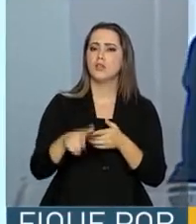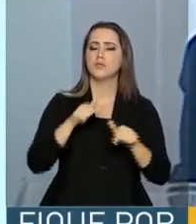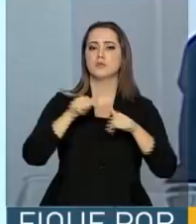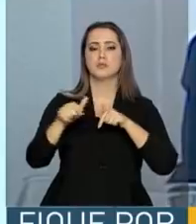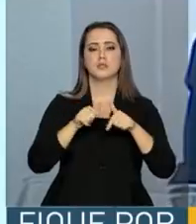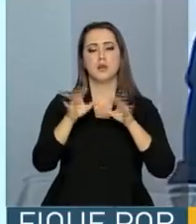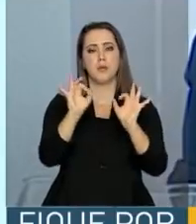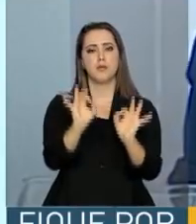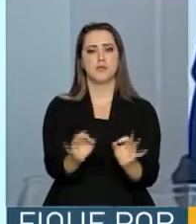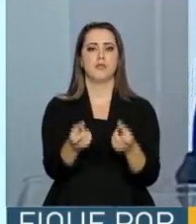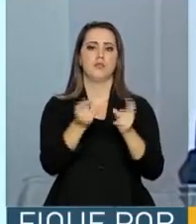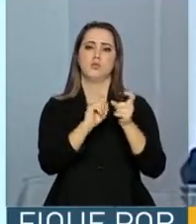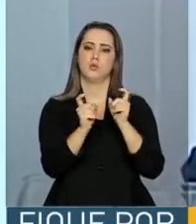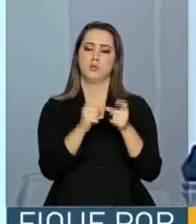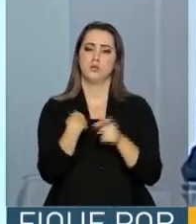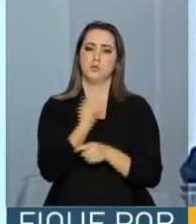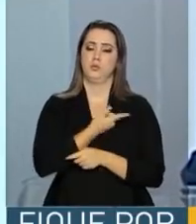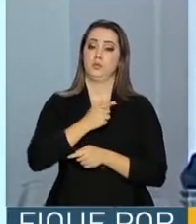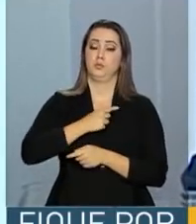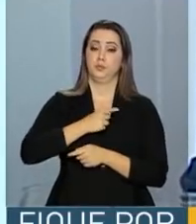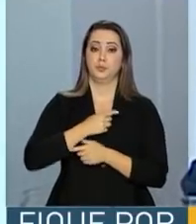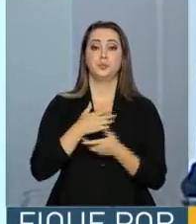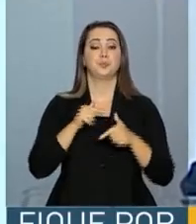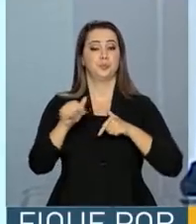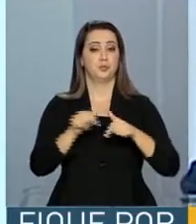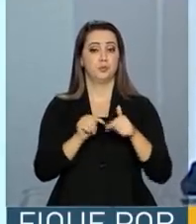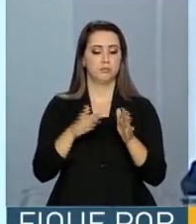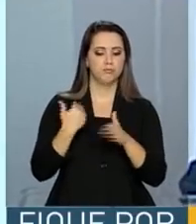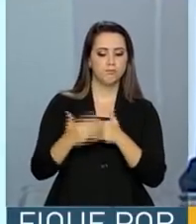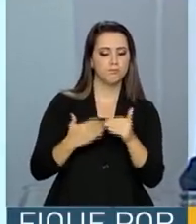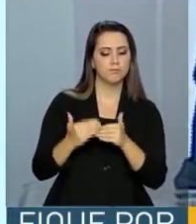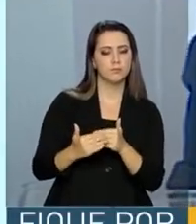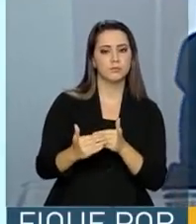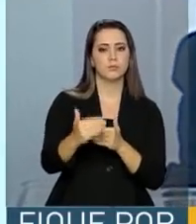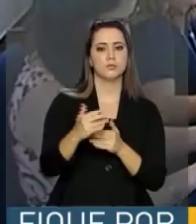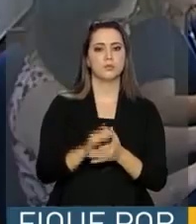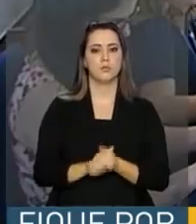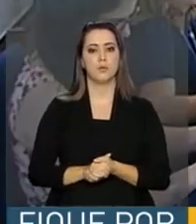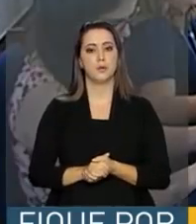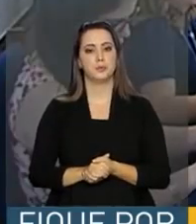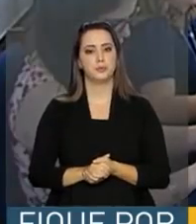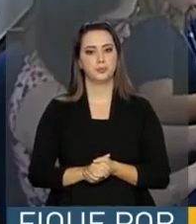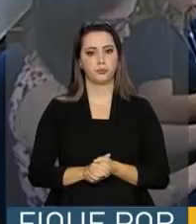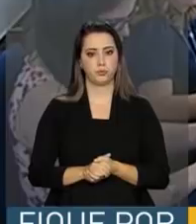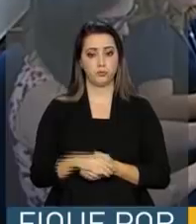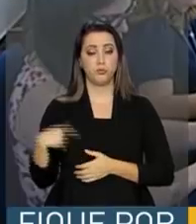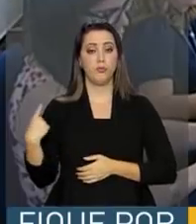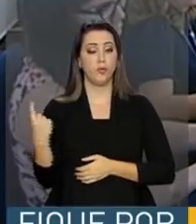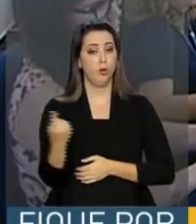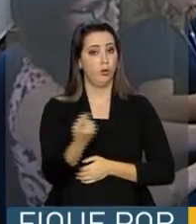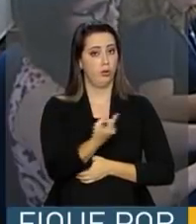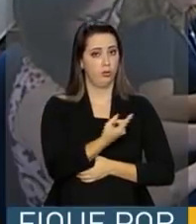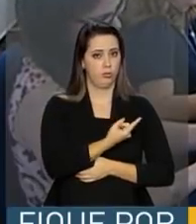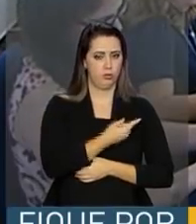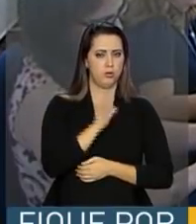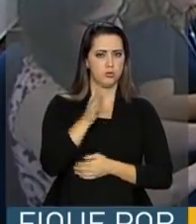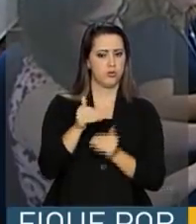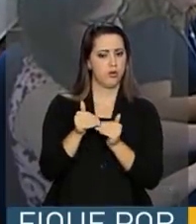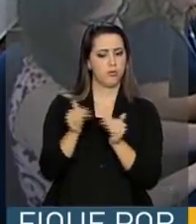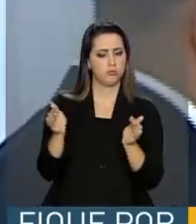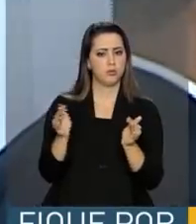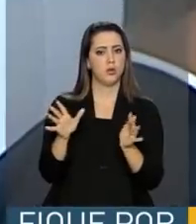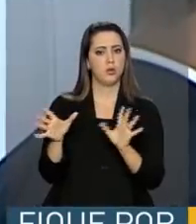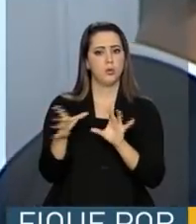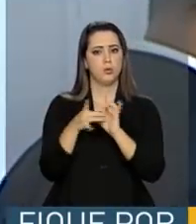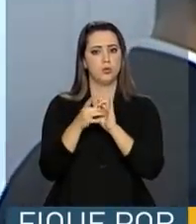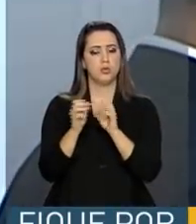e atos administrativos que nós temos praticado ao longo desse período nós conseguimos inaugurar a atuação